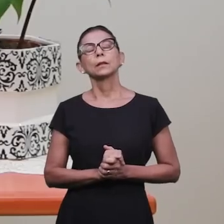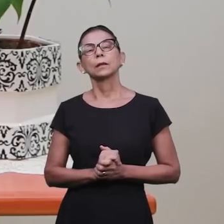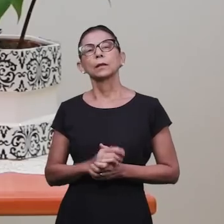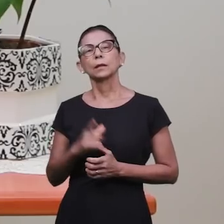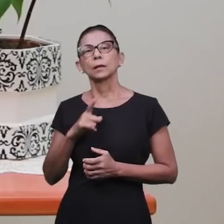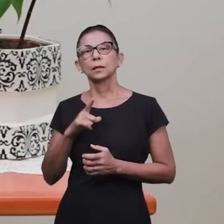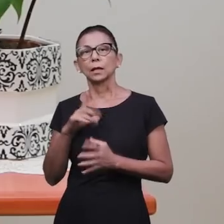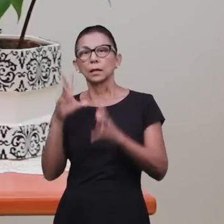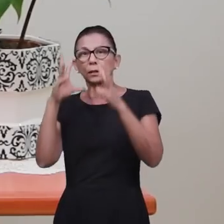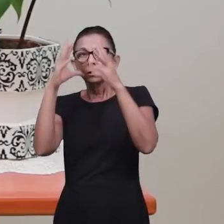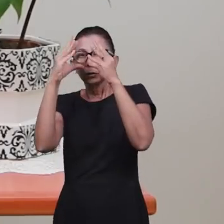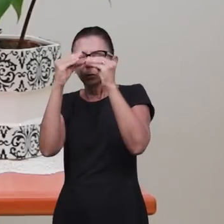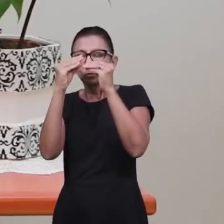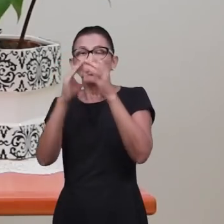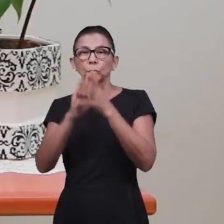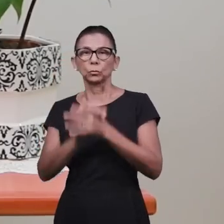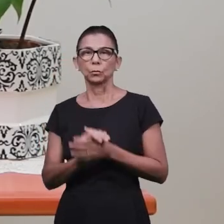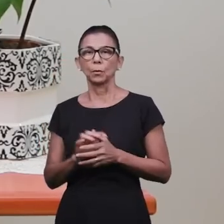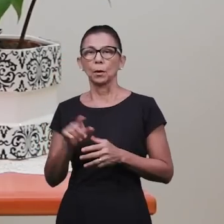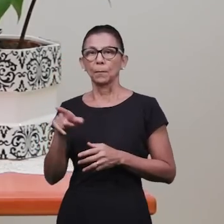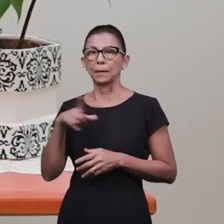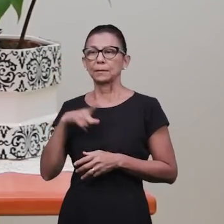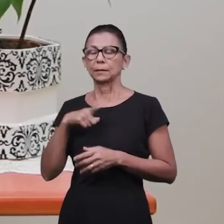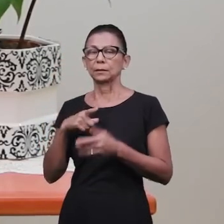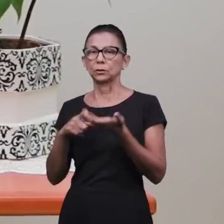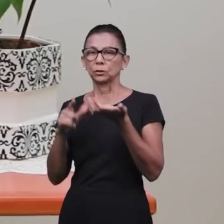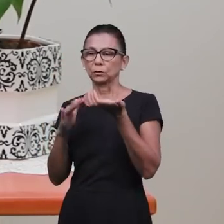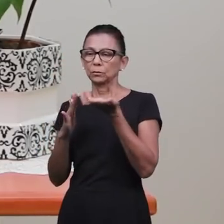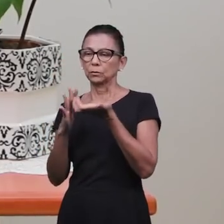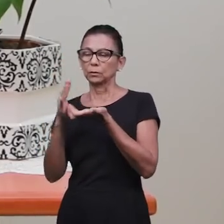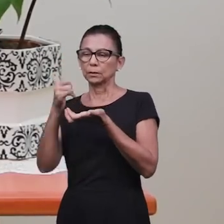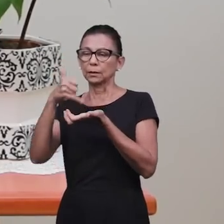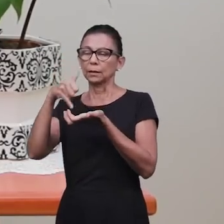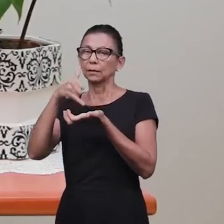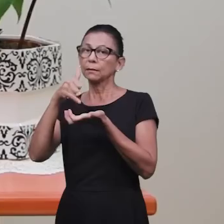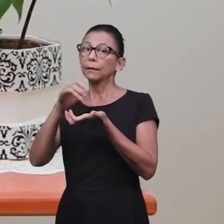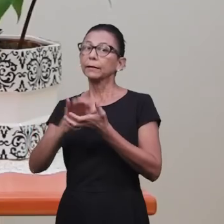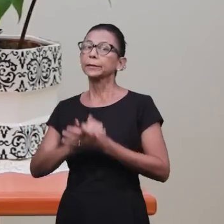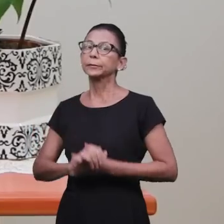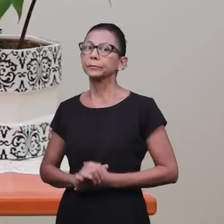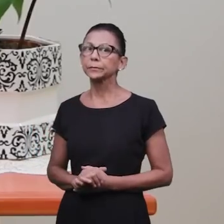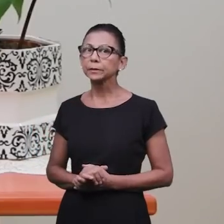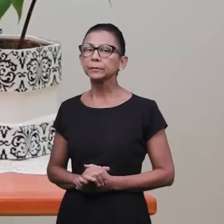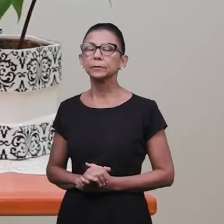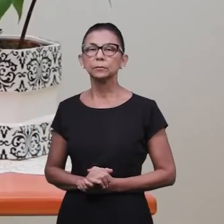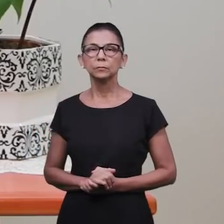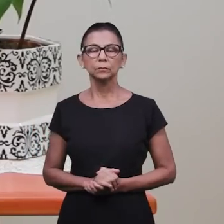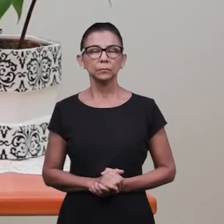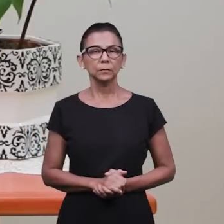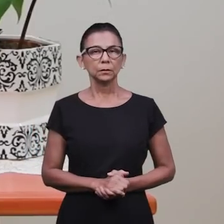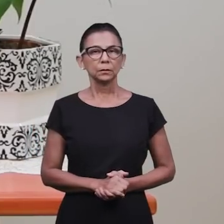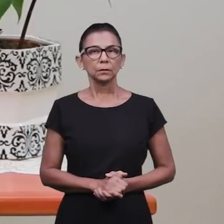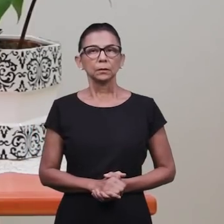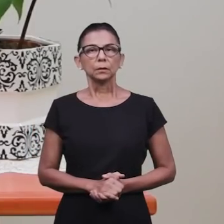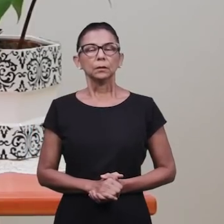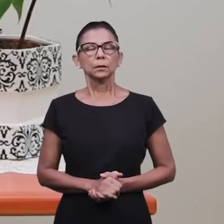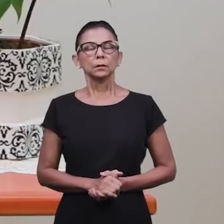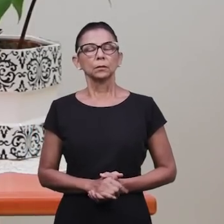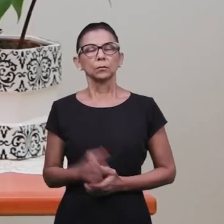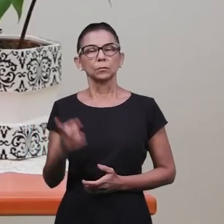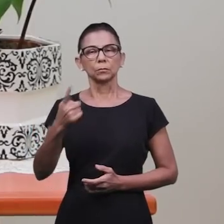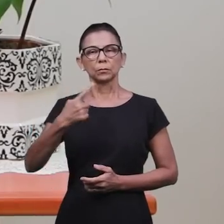rodeadas pelas trevas. Nós somos sobreviventes. A única maneira de sobreviver